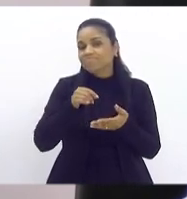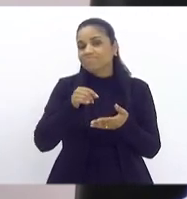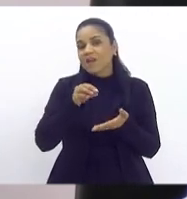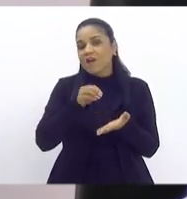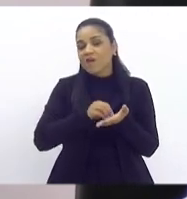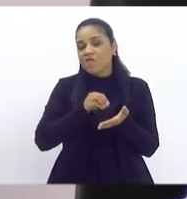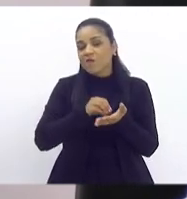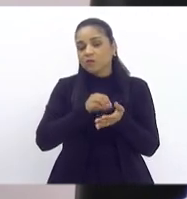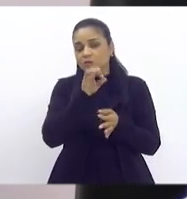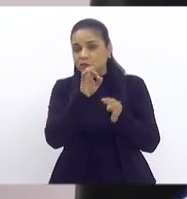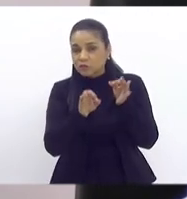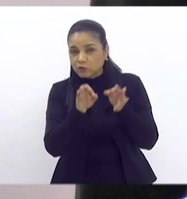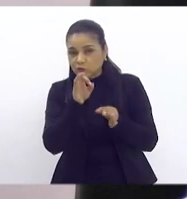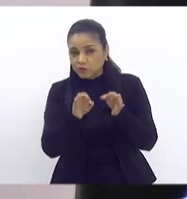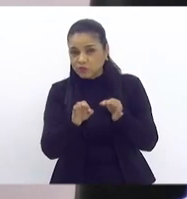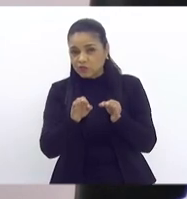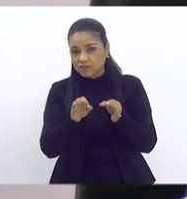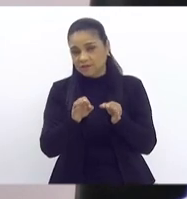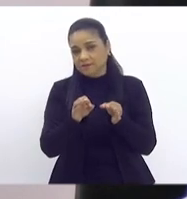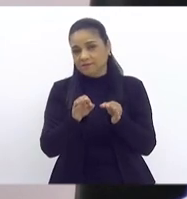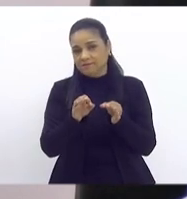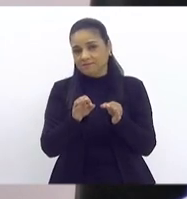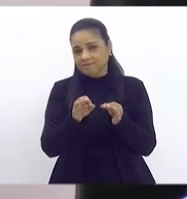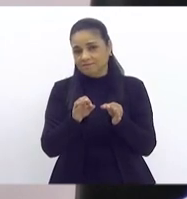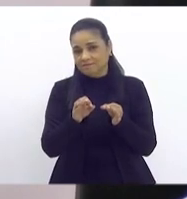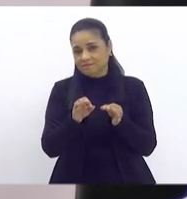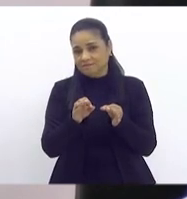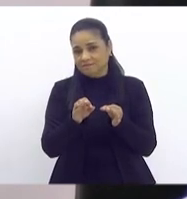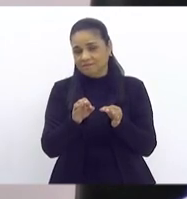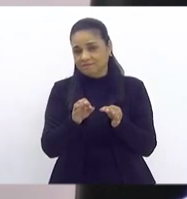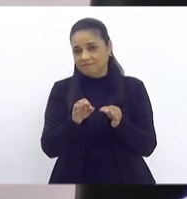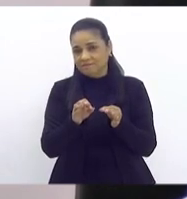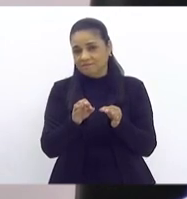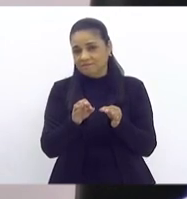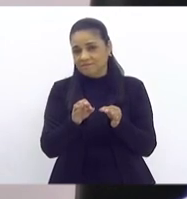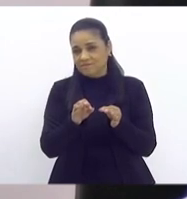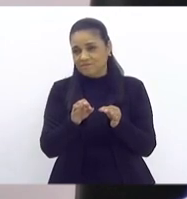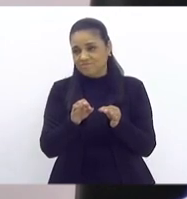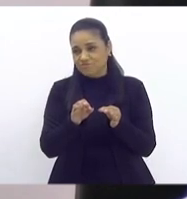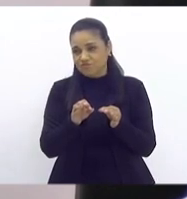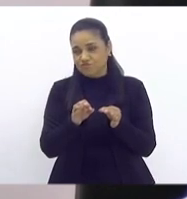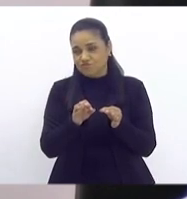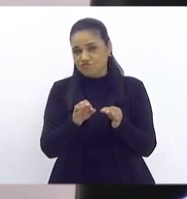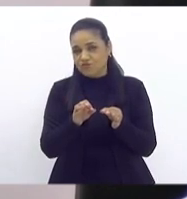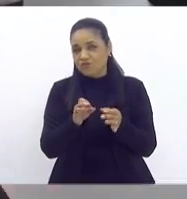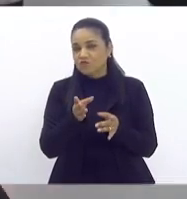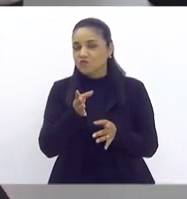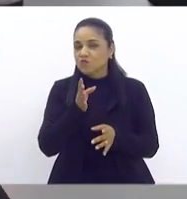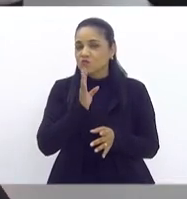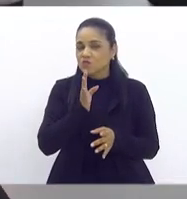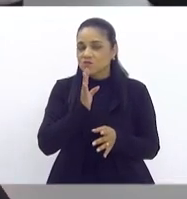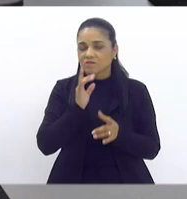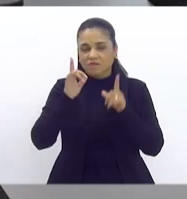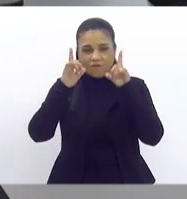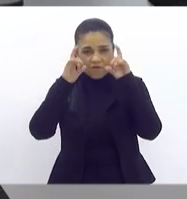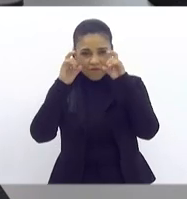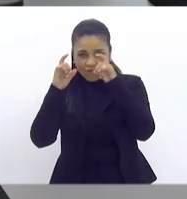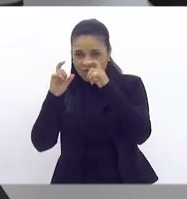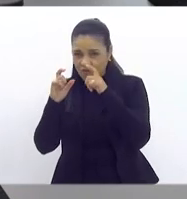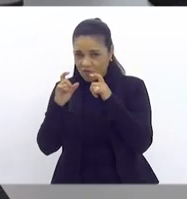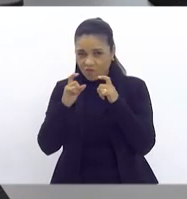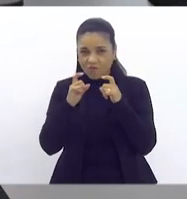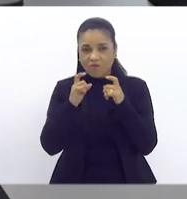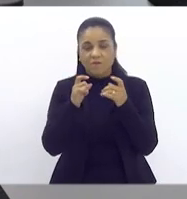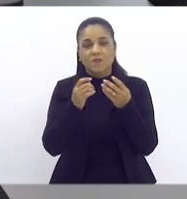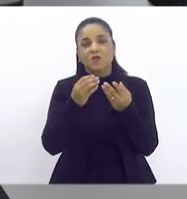algo predominante mente eh nesses casos de reconhecimento fotográfico Então gostaria que o